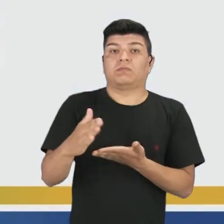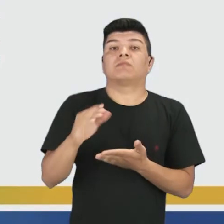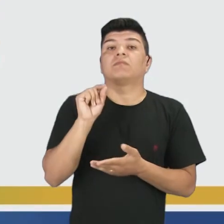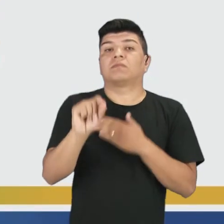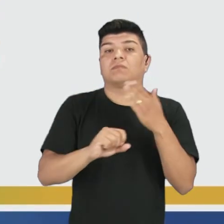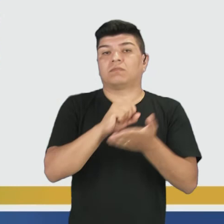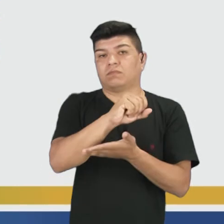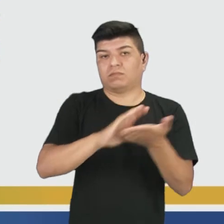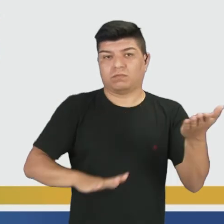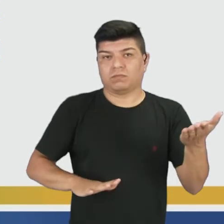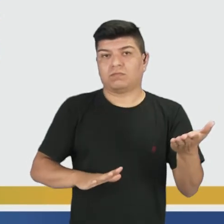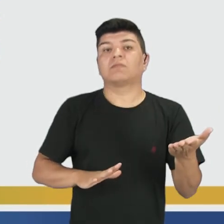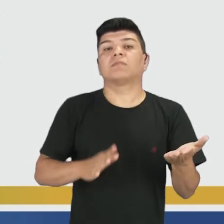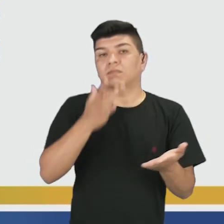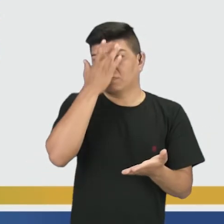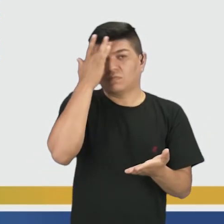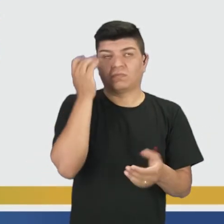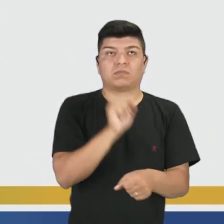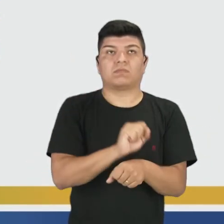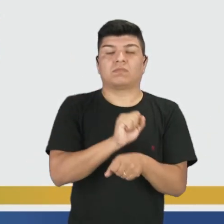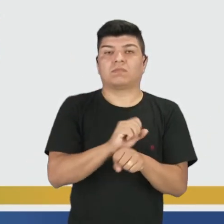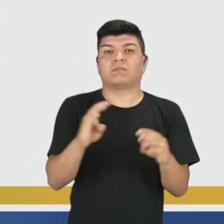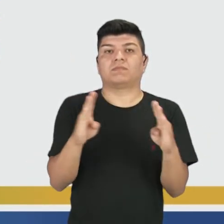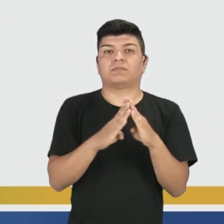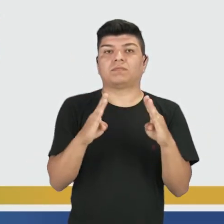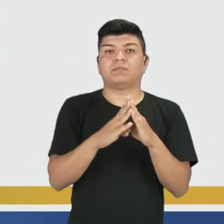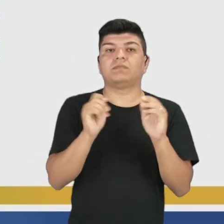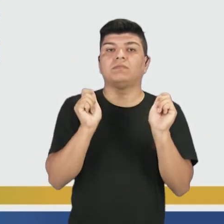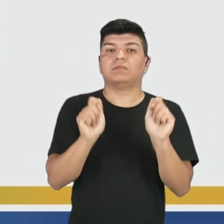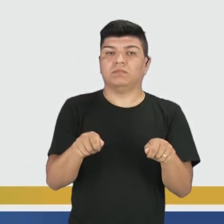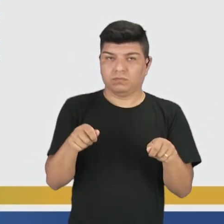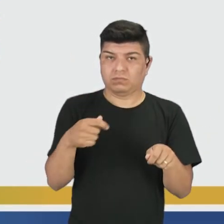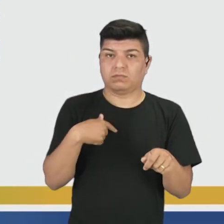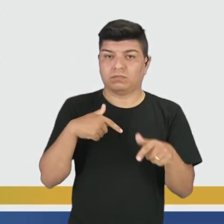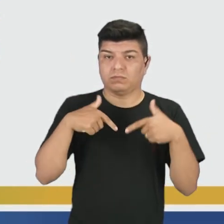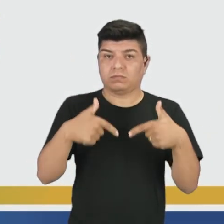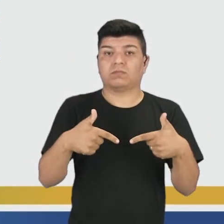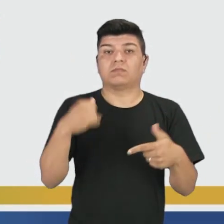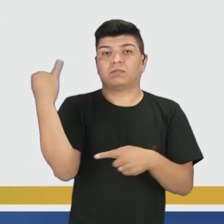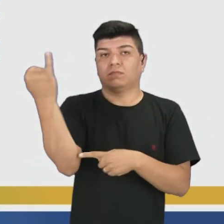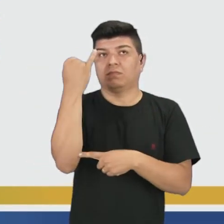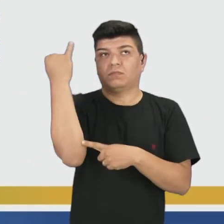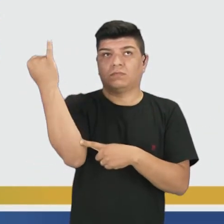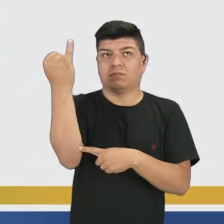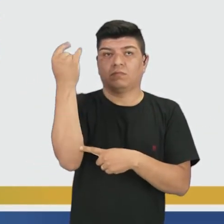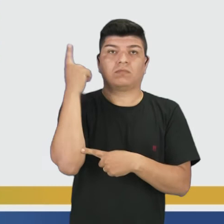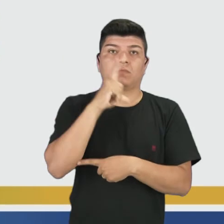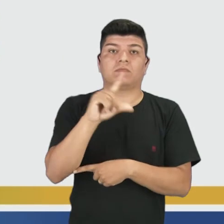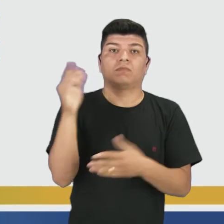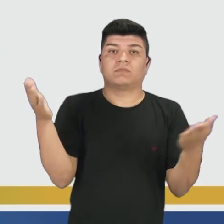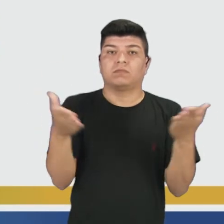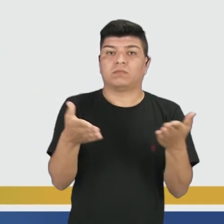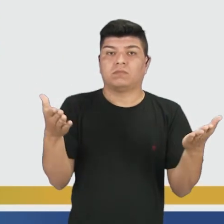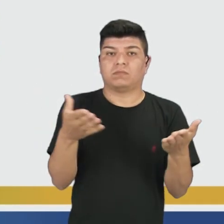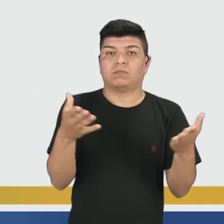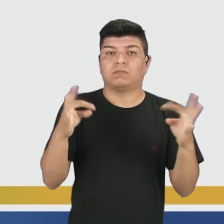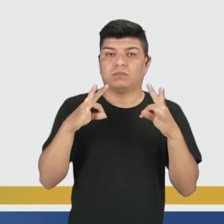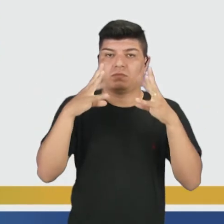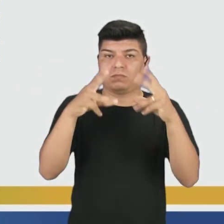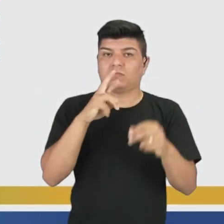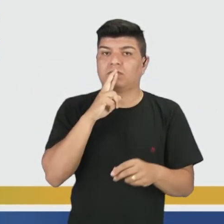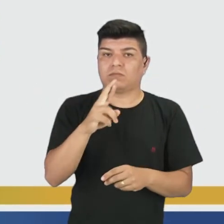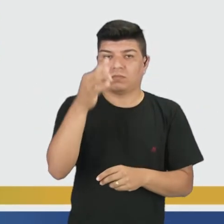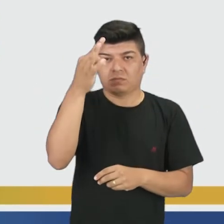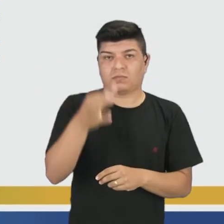no nosso exercitando, que muita gente fica esperando em casa para poder esse desafio importante. Então quero que você consiga hoje fechar o gabarito das